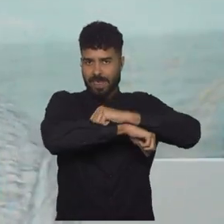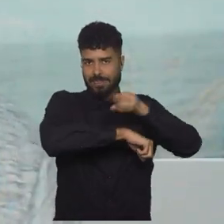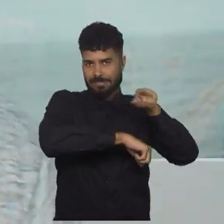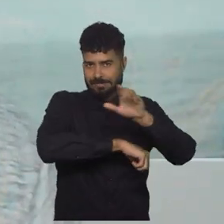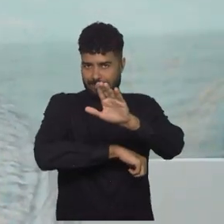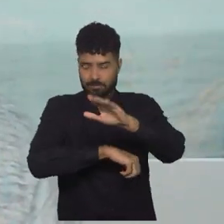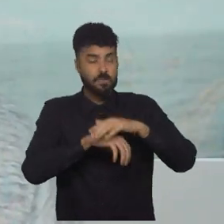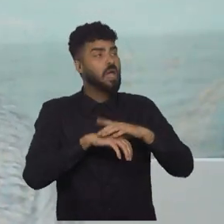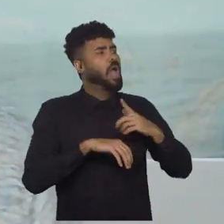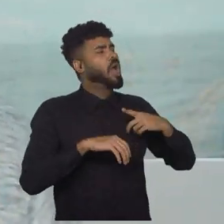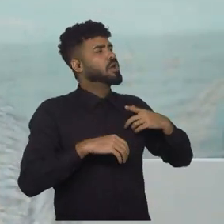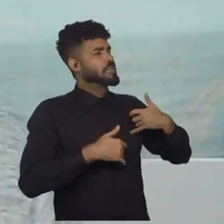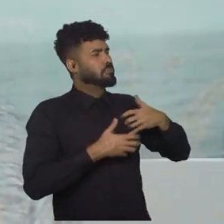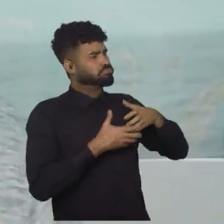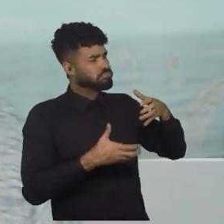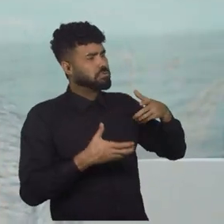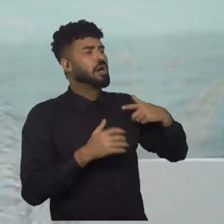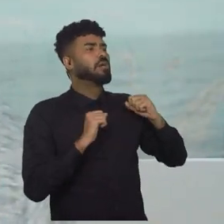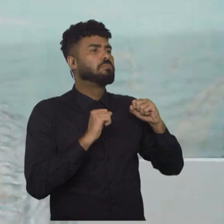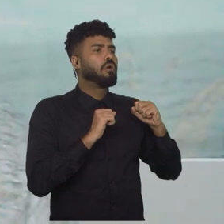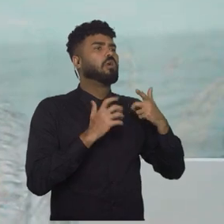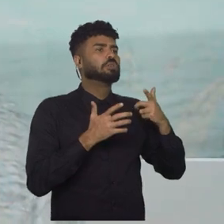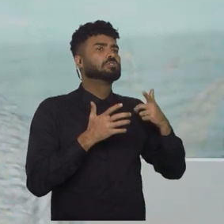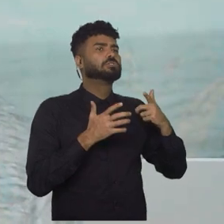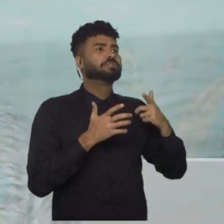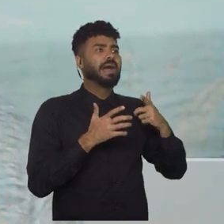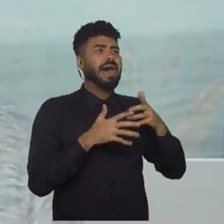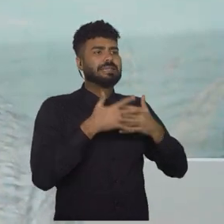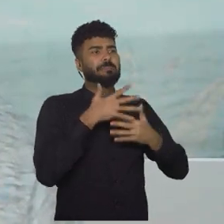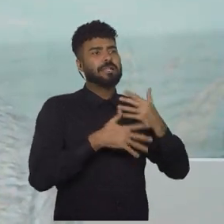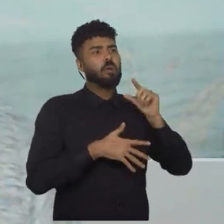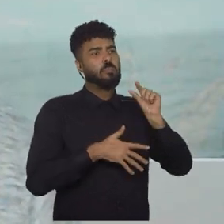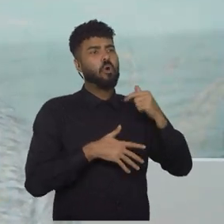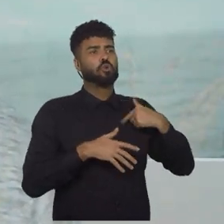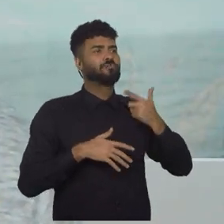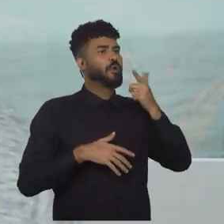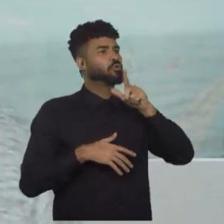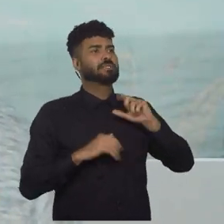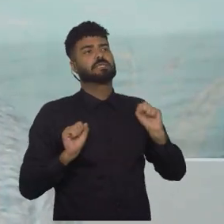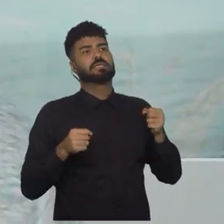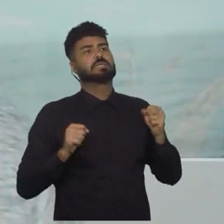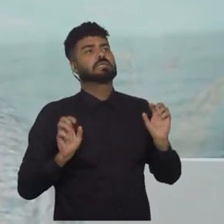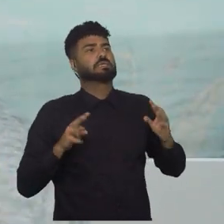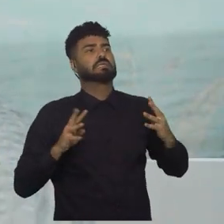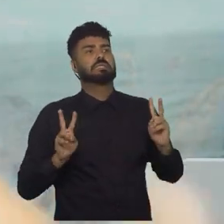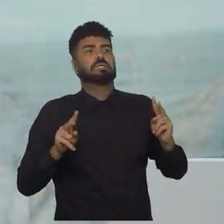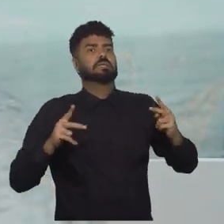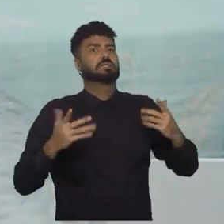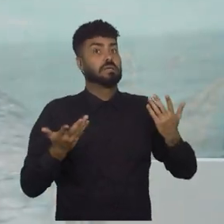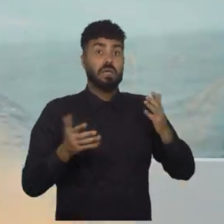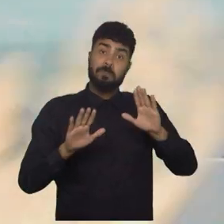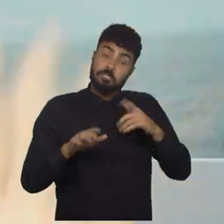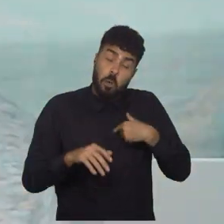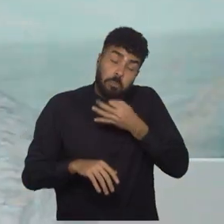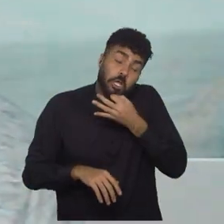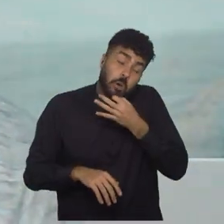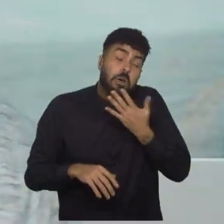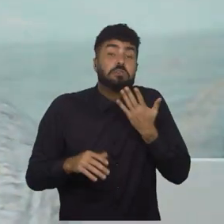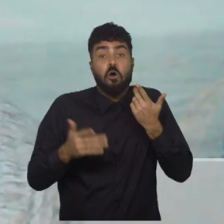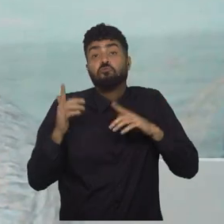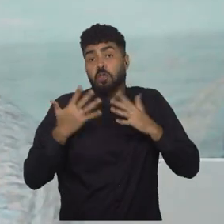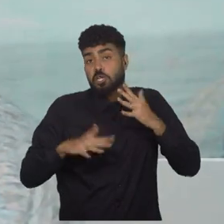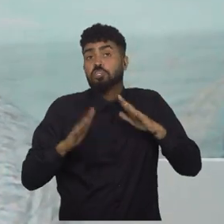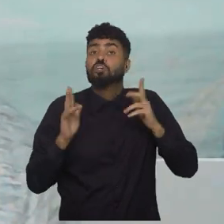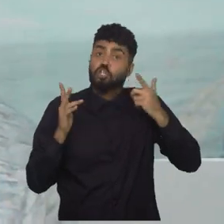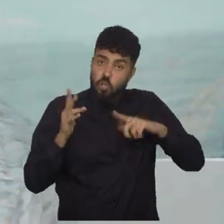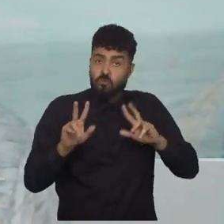ser preponderante para o caminho dela não ser tão longo assim. Mas isso é mera aposta, né? Pode ser que chegue de novo nas semifinais aí